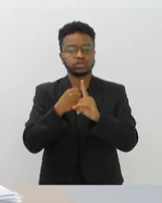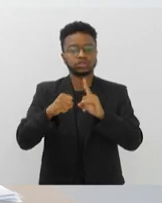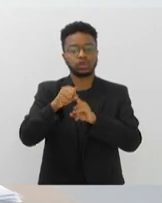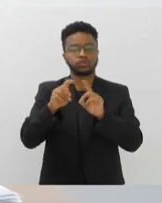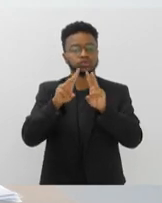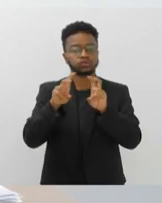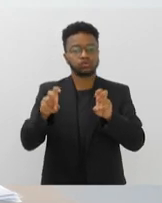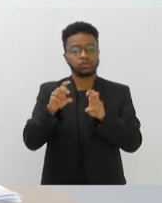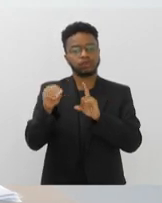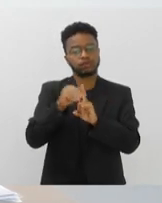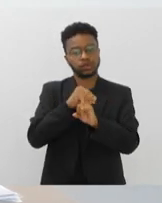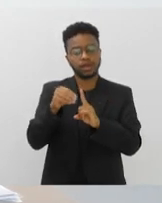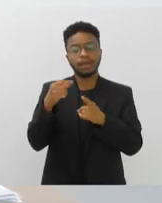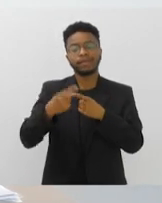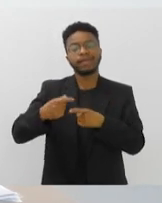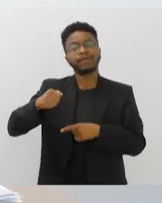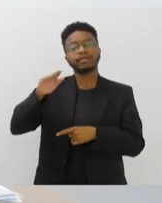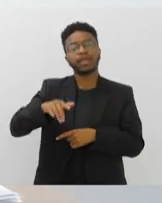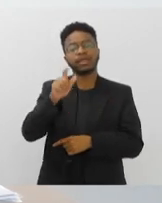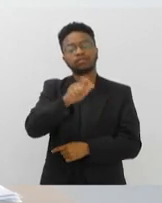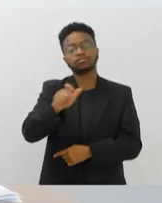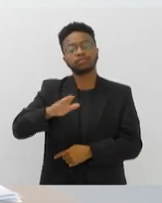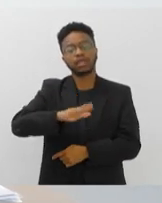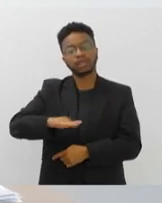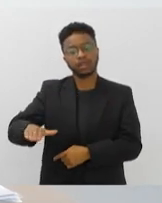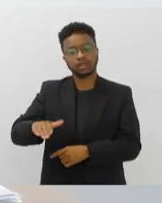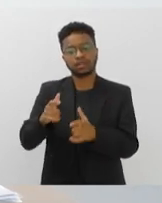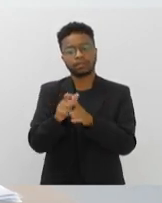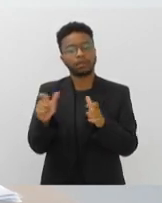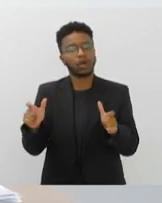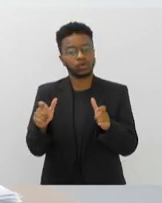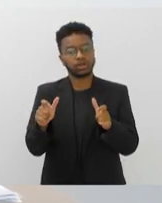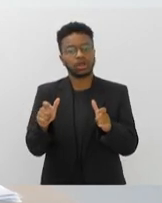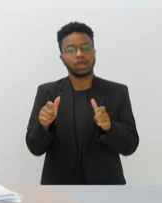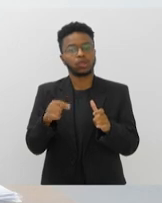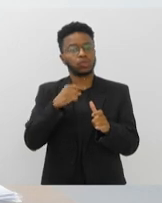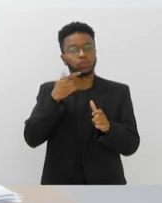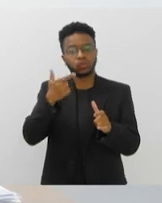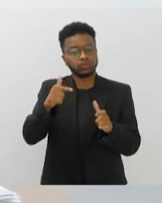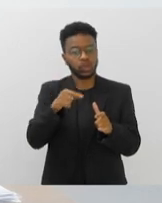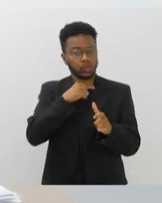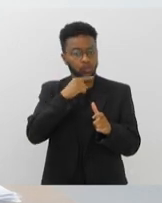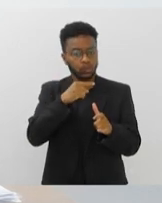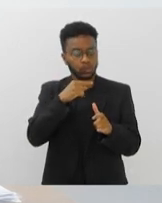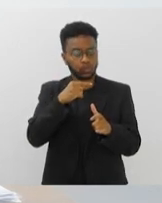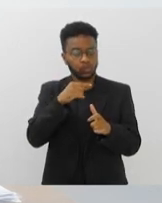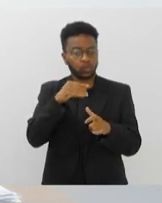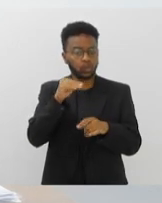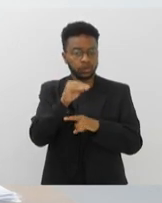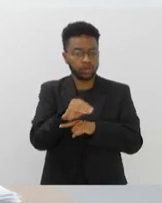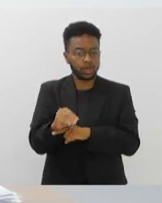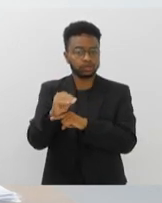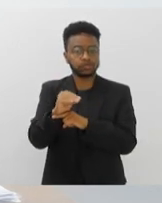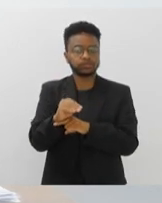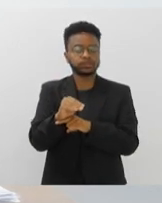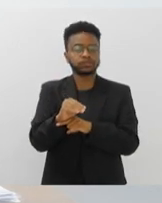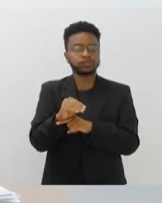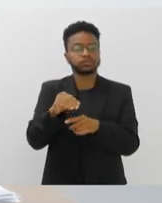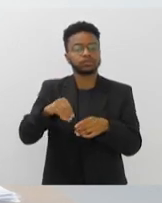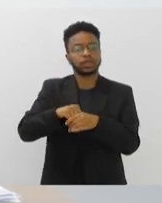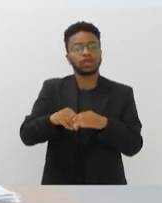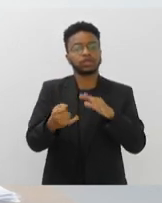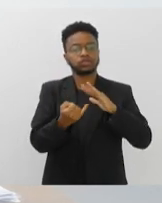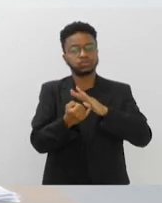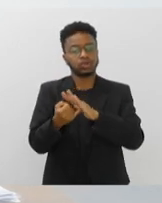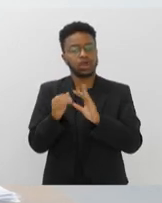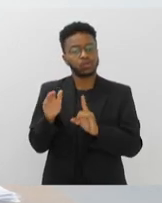Afinal quem são as crianças em sua maioria que estão privadas do Cuidado parental nas instituições de acolhimento e de liberdade